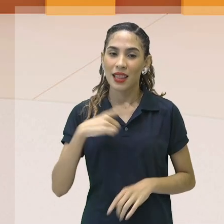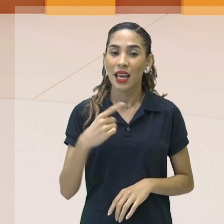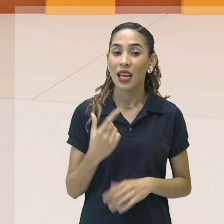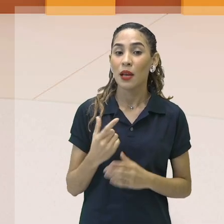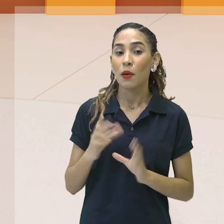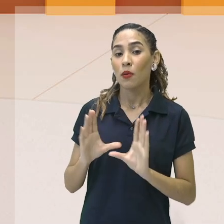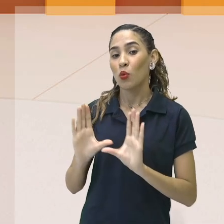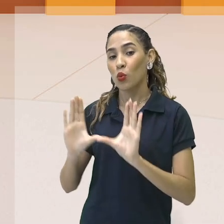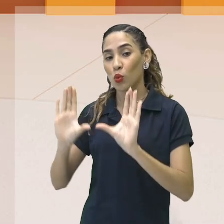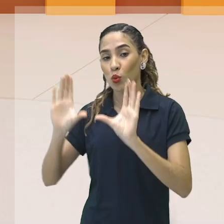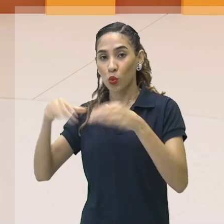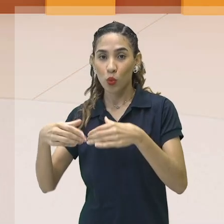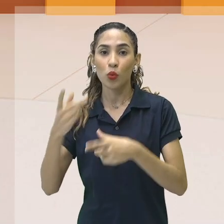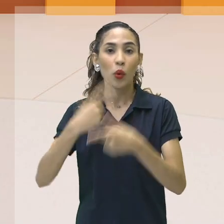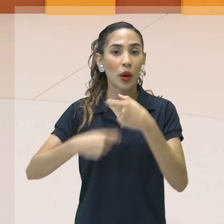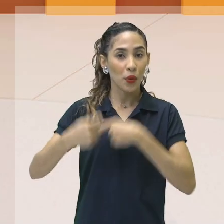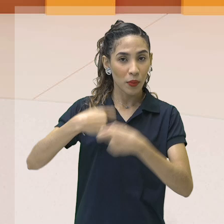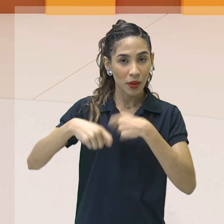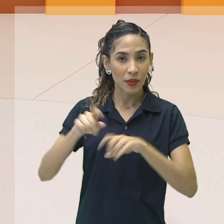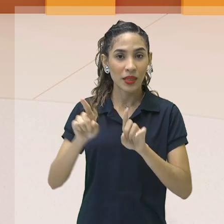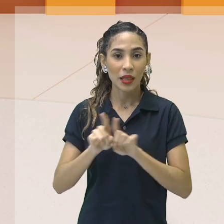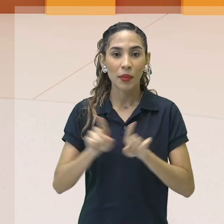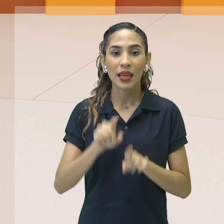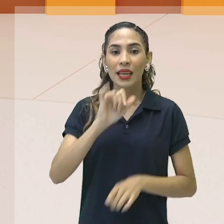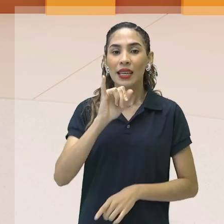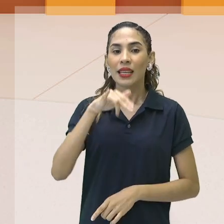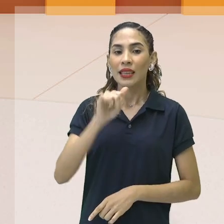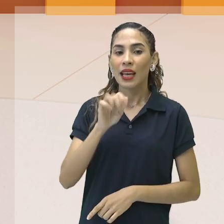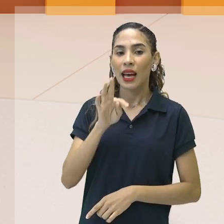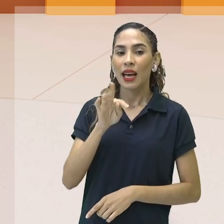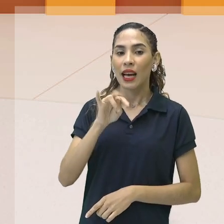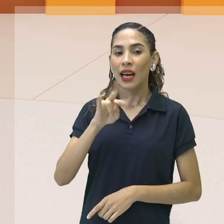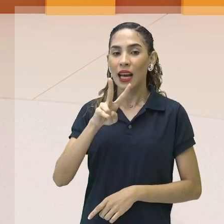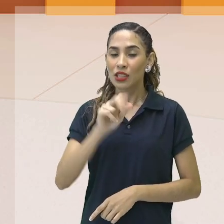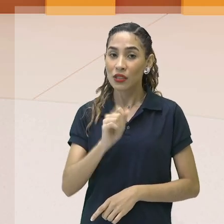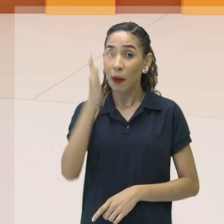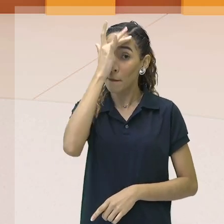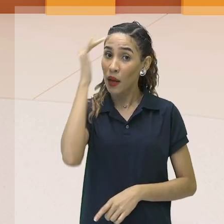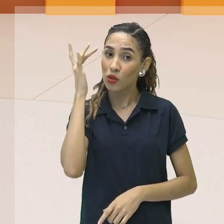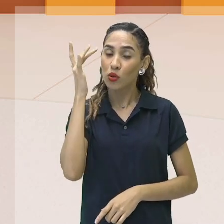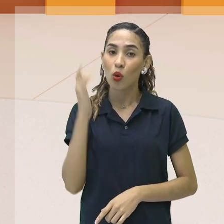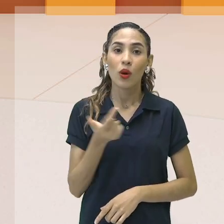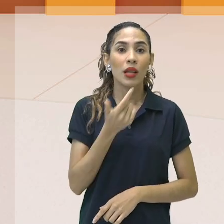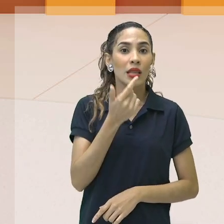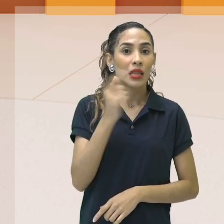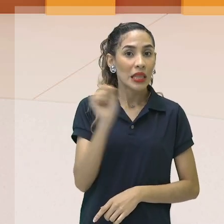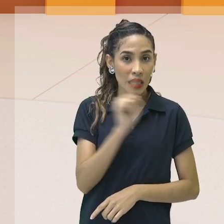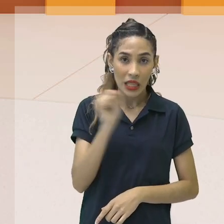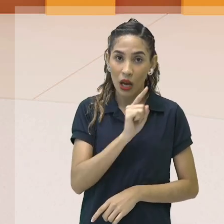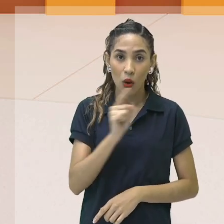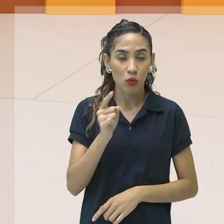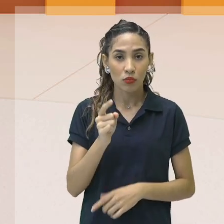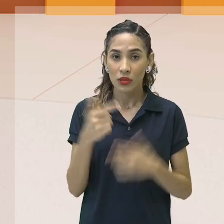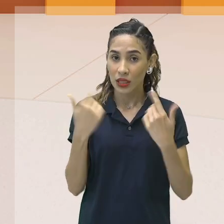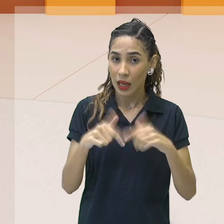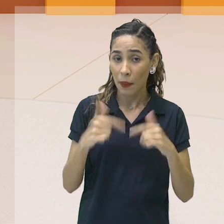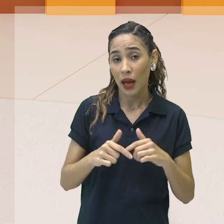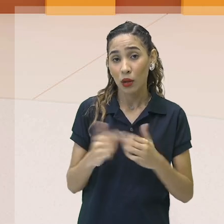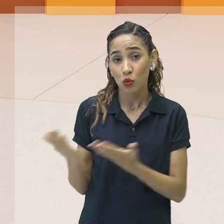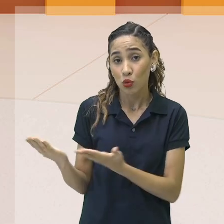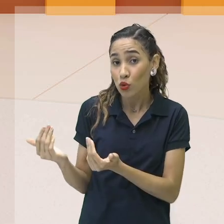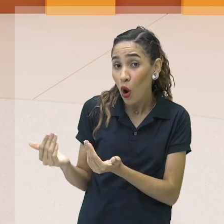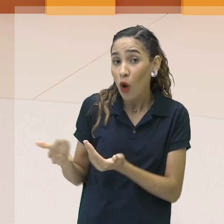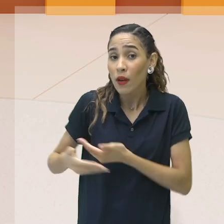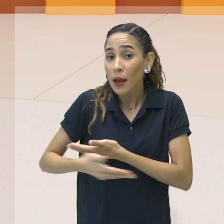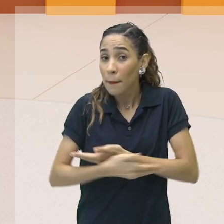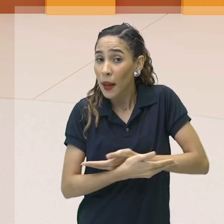população economicamente inativa. São as pessoas que realmente não trabalham. Crianças, né? Jovens, bebês,